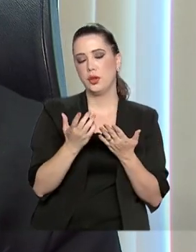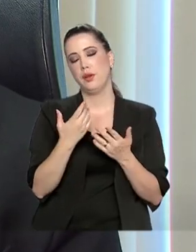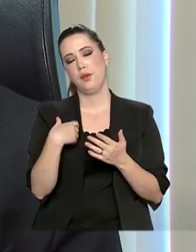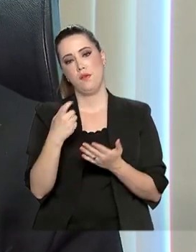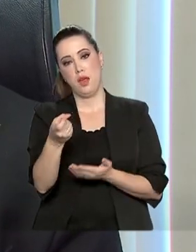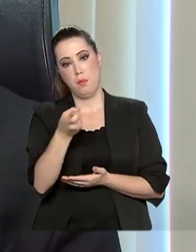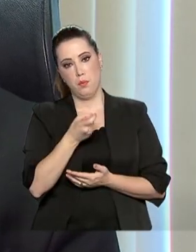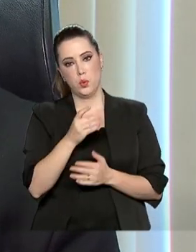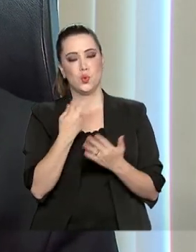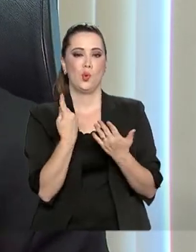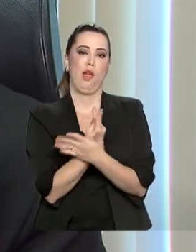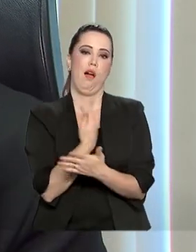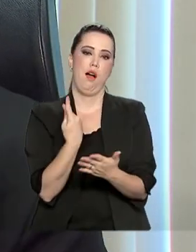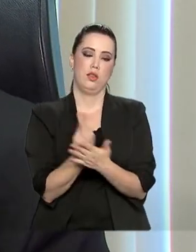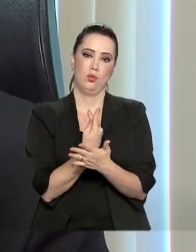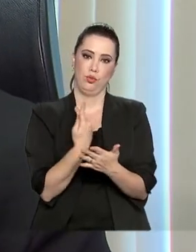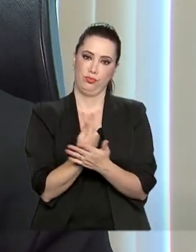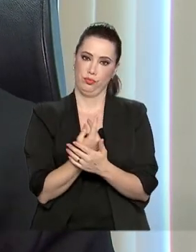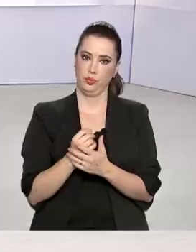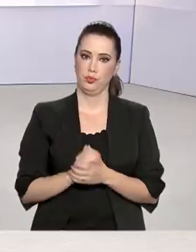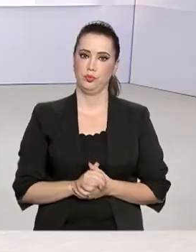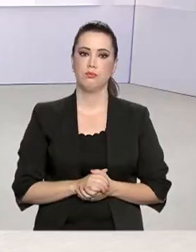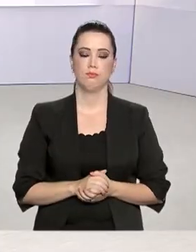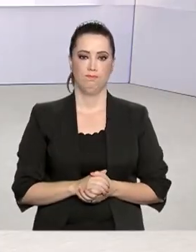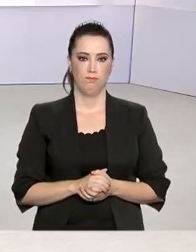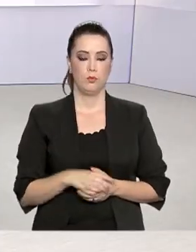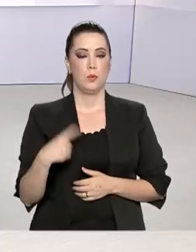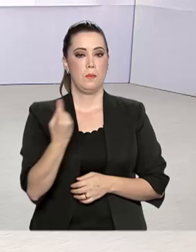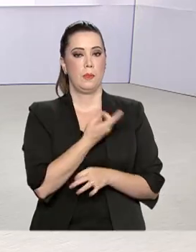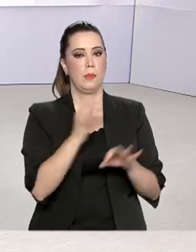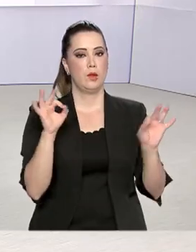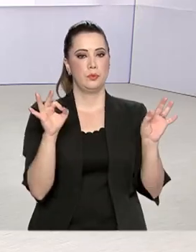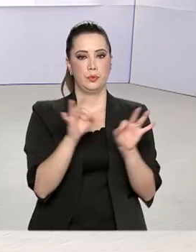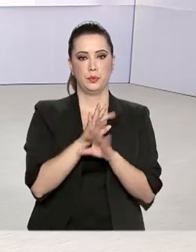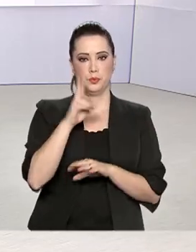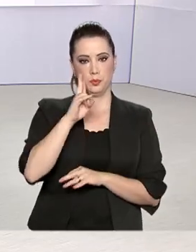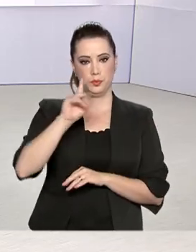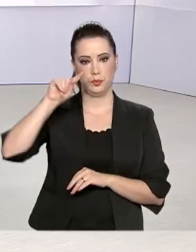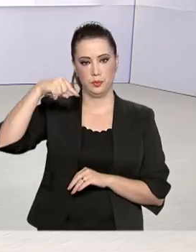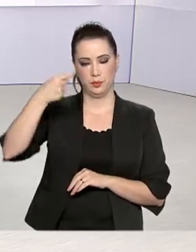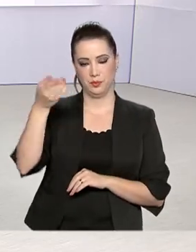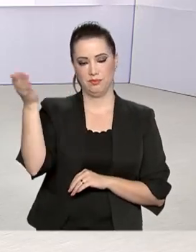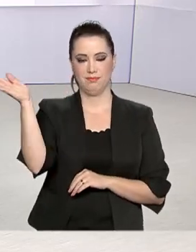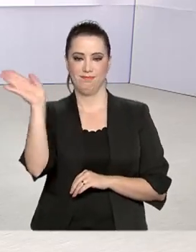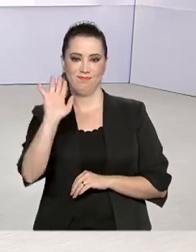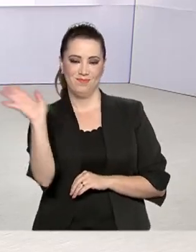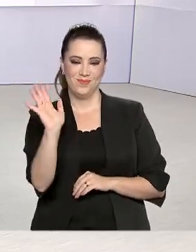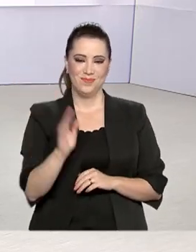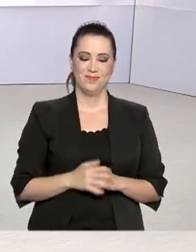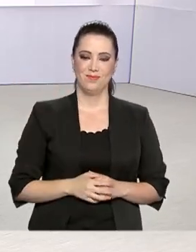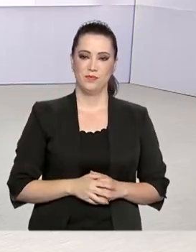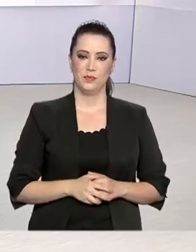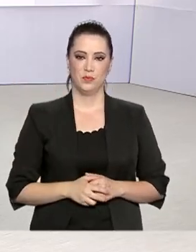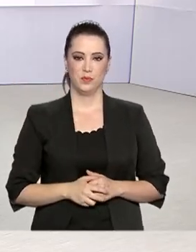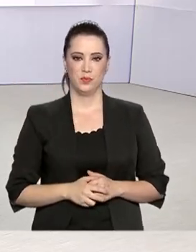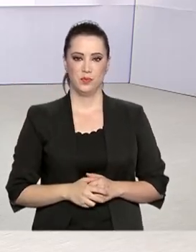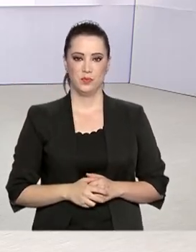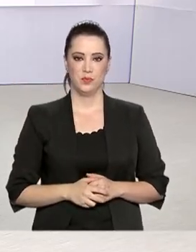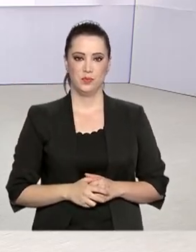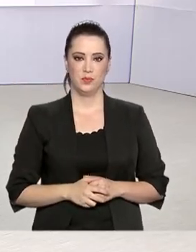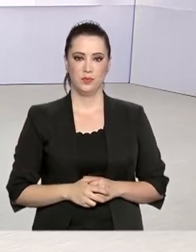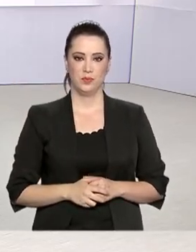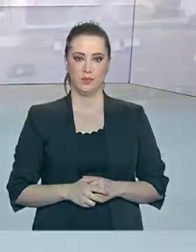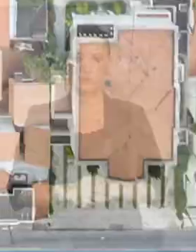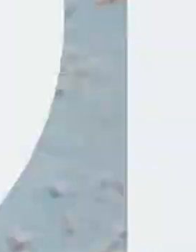tributos sobre o valor devido. A gente fica por aqui, nos vemos na próxima edição. Até lá, tchau!